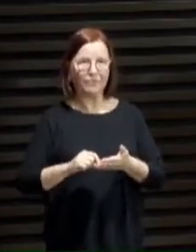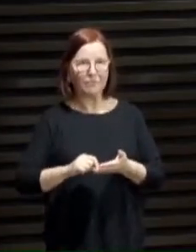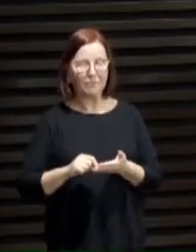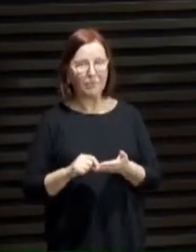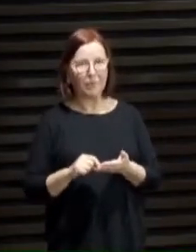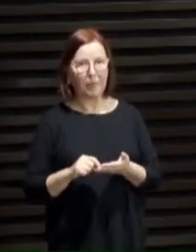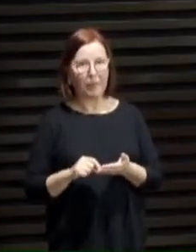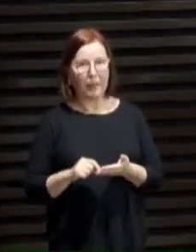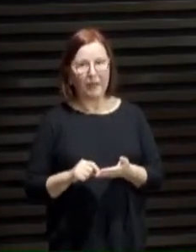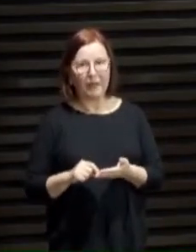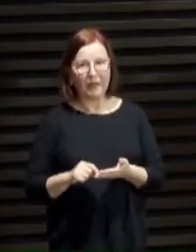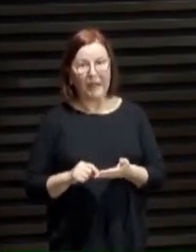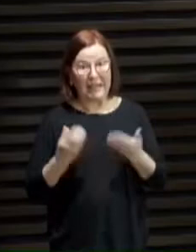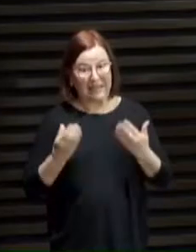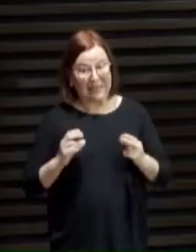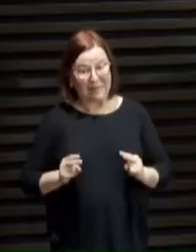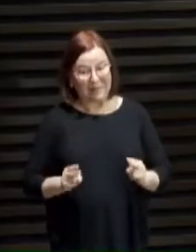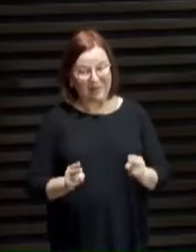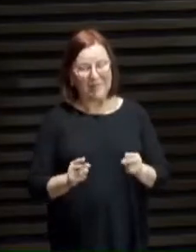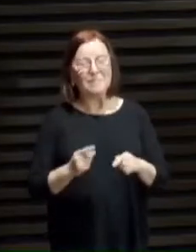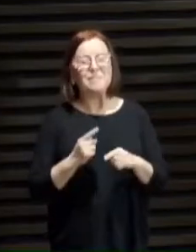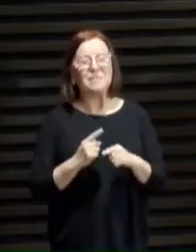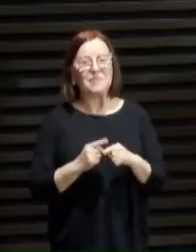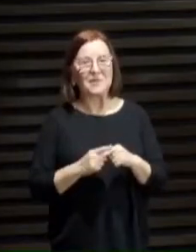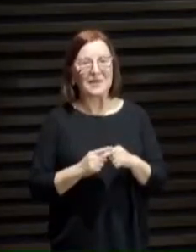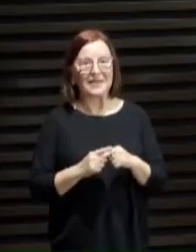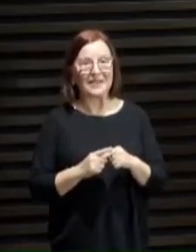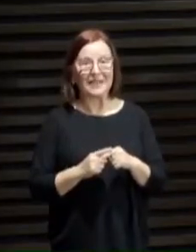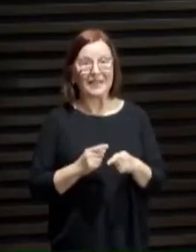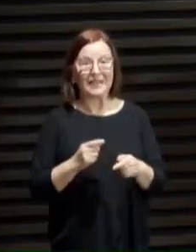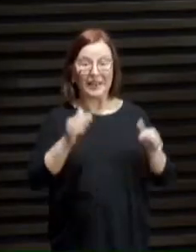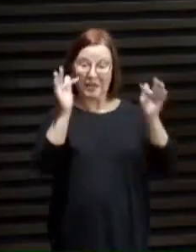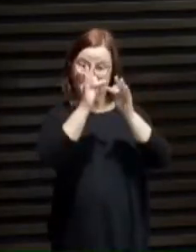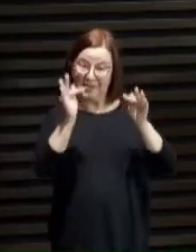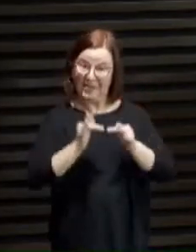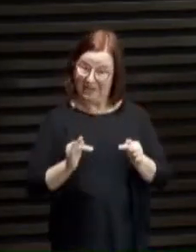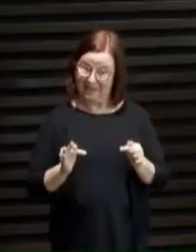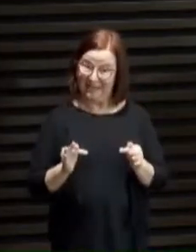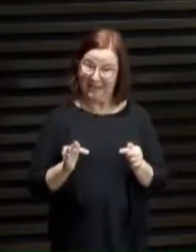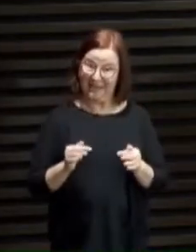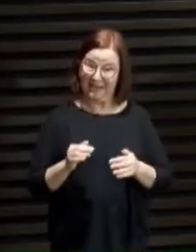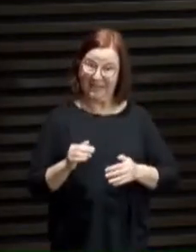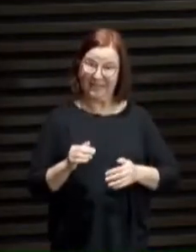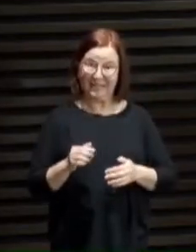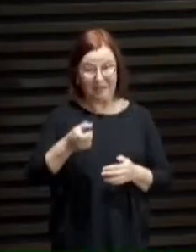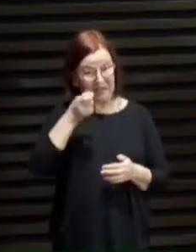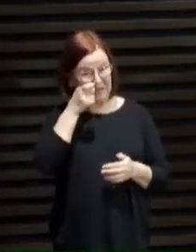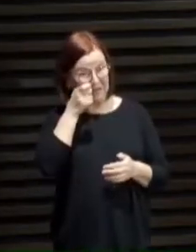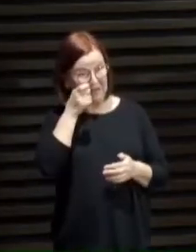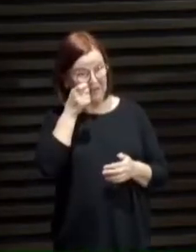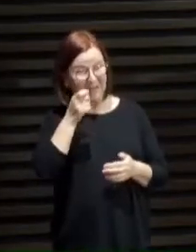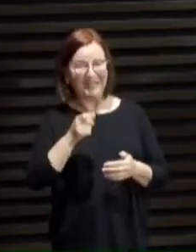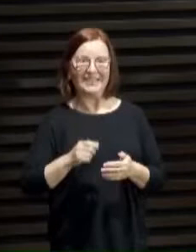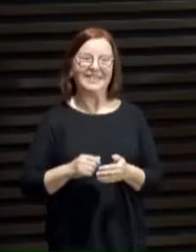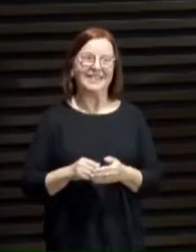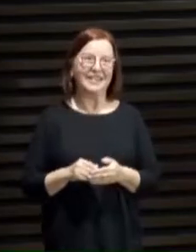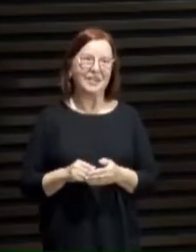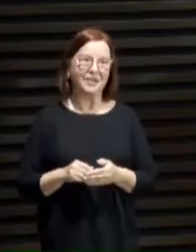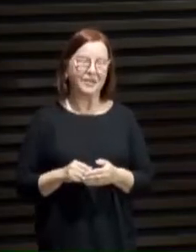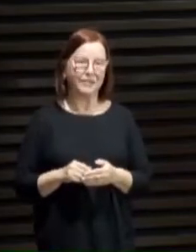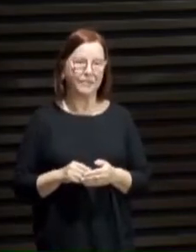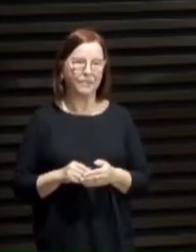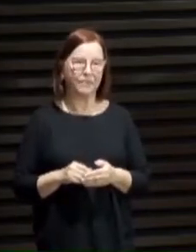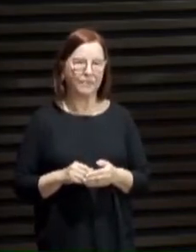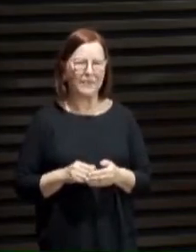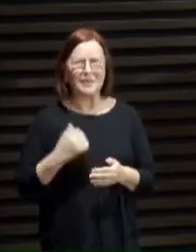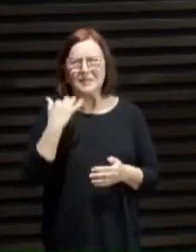que as bem-aventuranças nos sugam, e a gente perde os 2 primeiros versículos de vista. E é